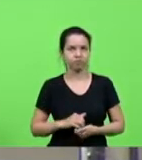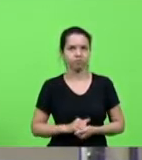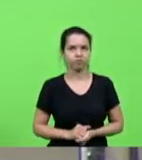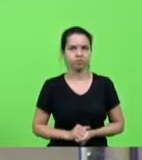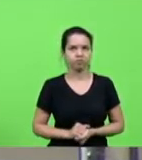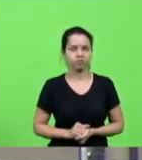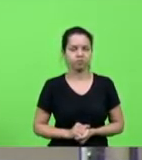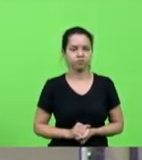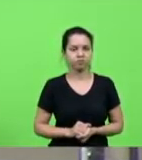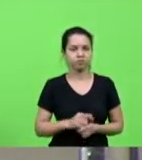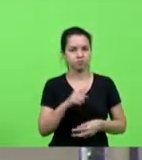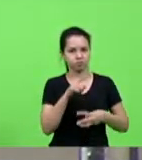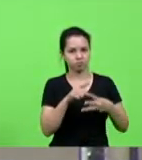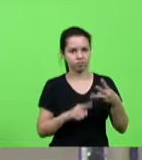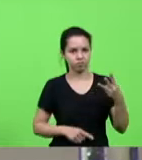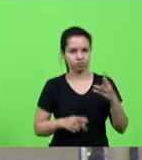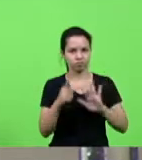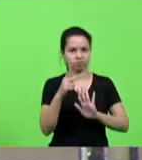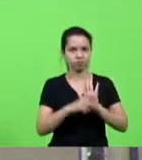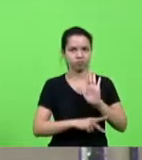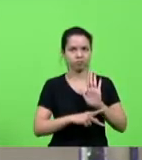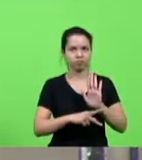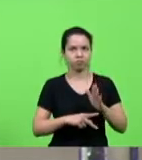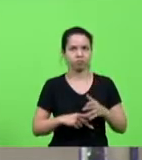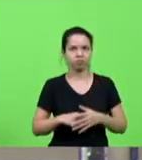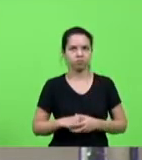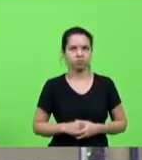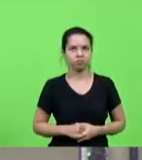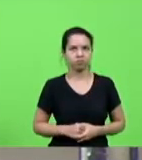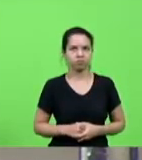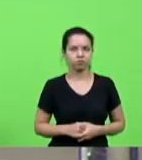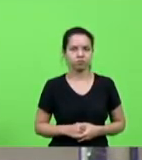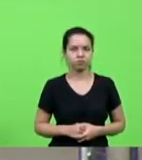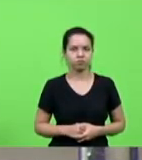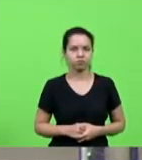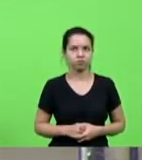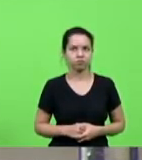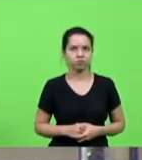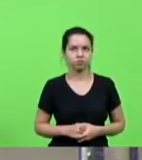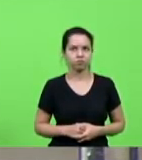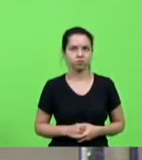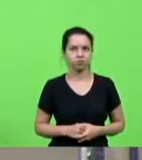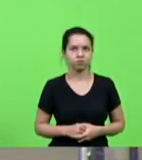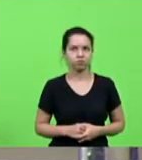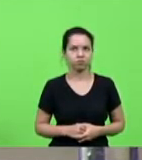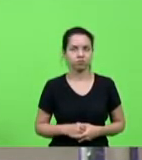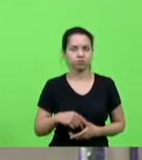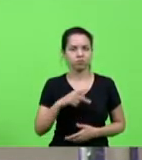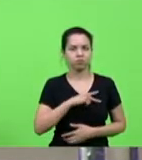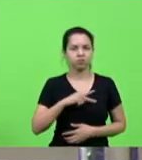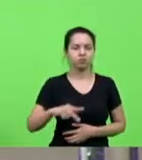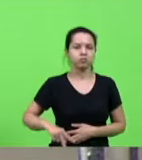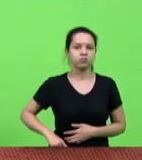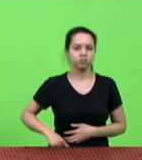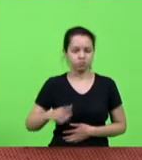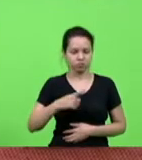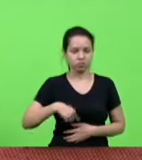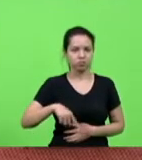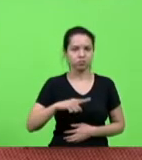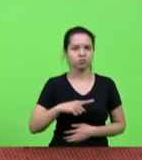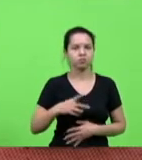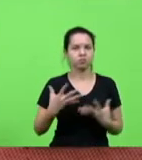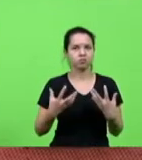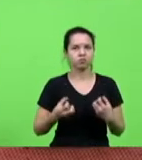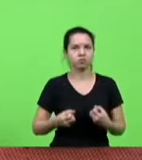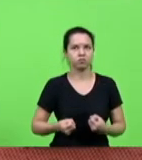São três projetos. Consulto Vossa Excelência se podemos deliberar na sessão de hoje. Presidente, progressistas de acordo.